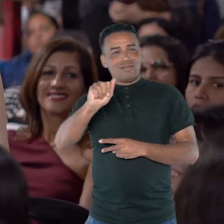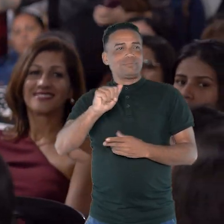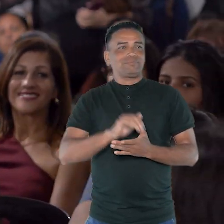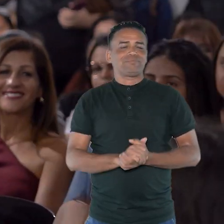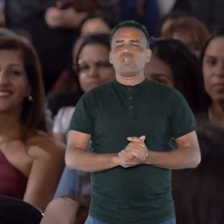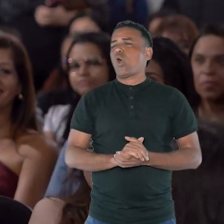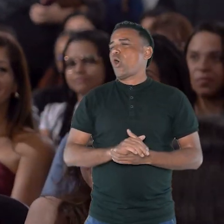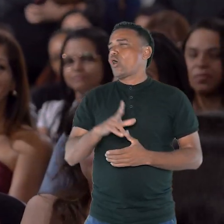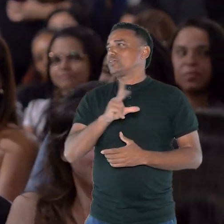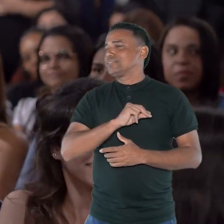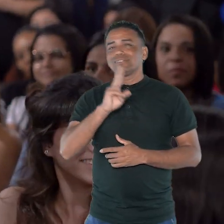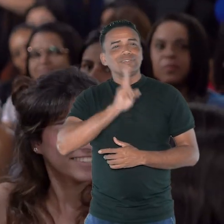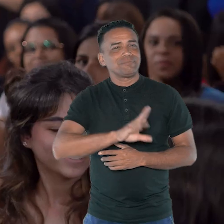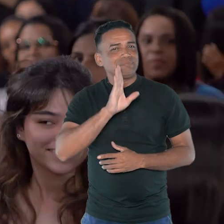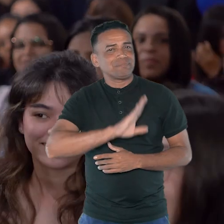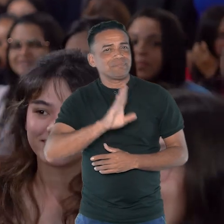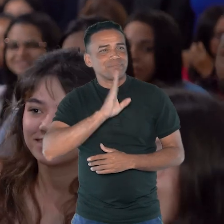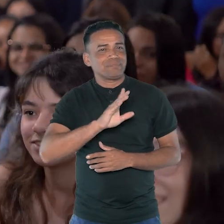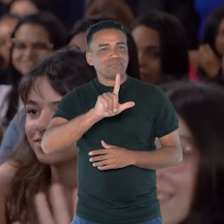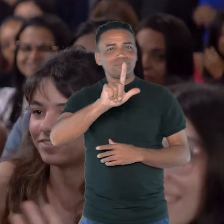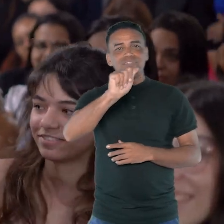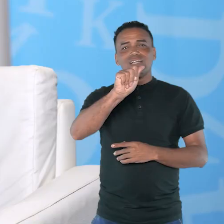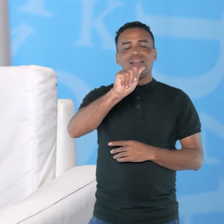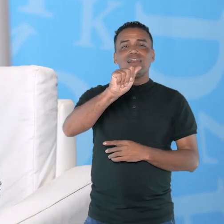Gente, que legal. Olha Suri, só. a Laís.